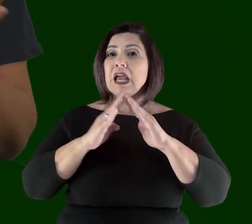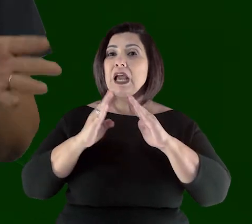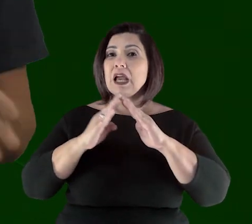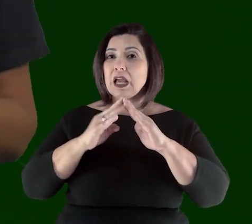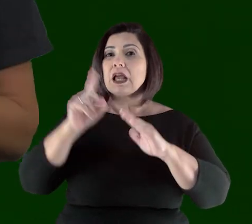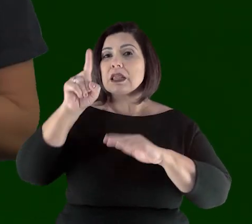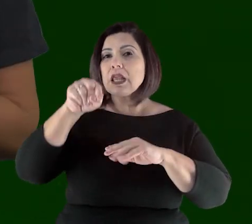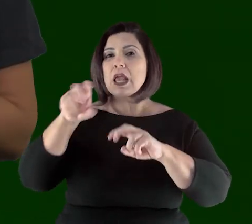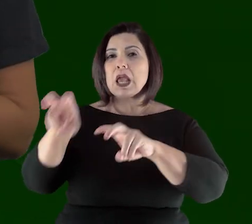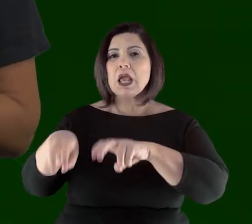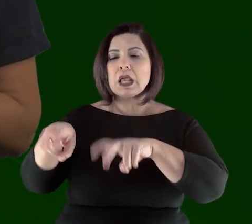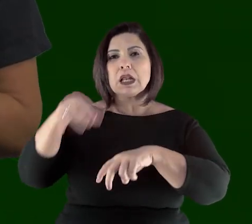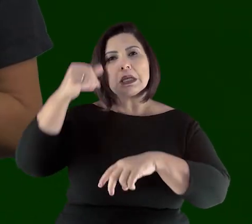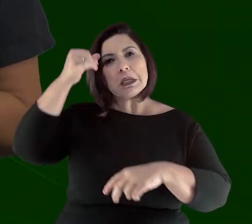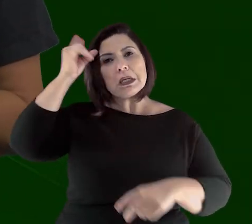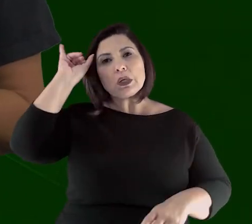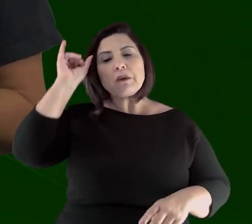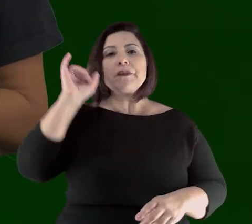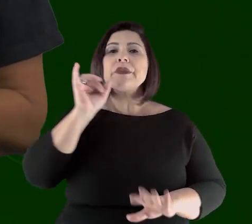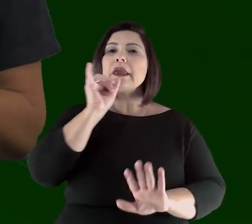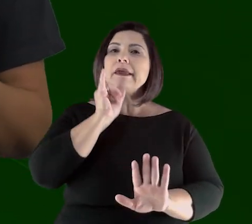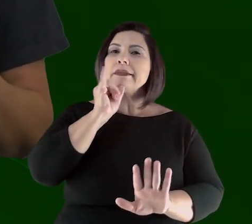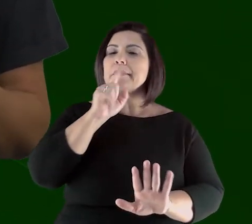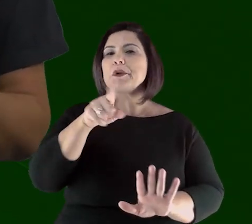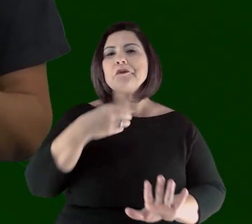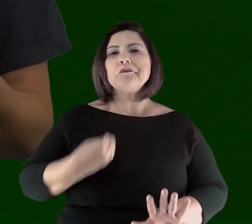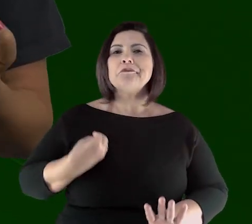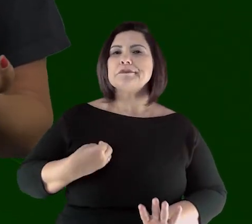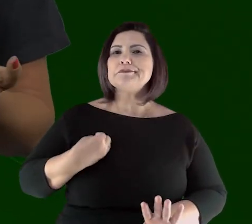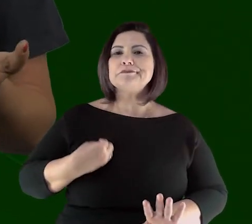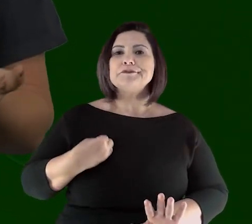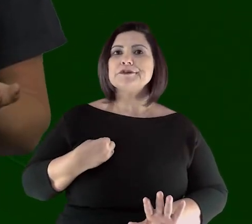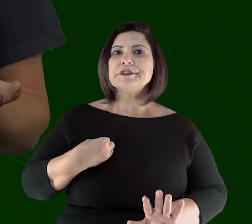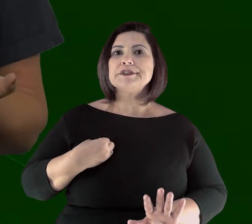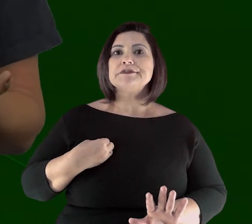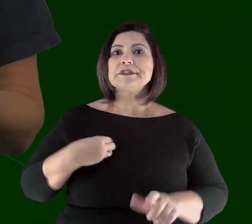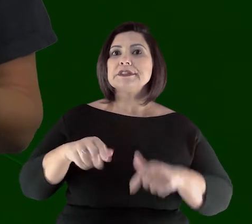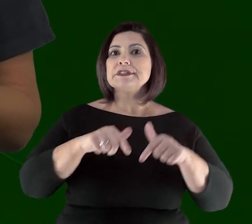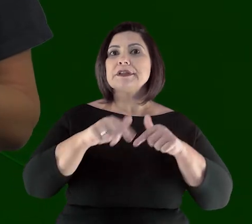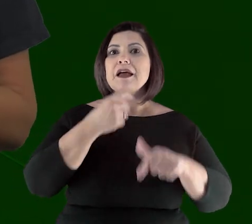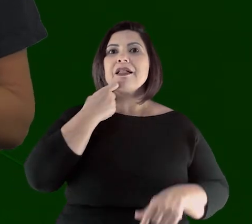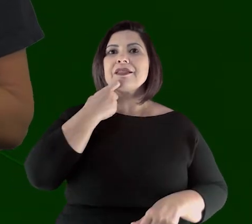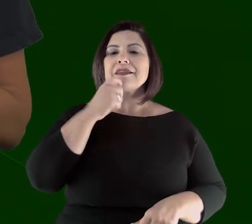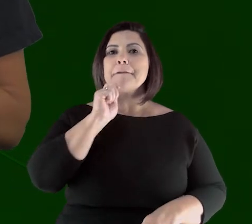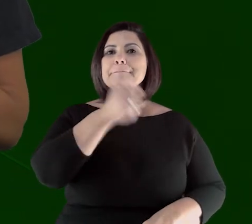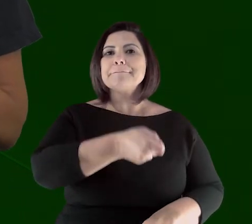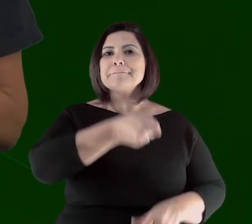todo mundo vai preencher, né? E também colocar